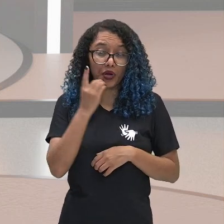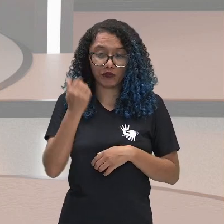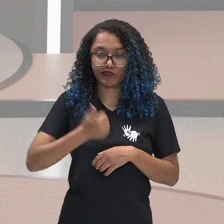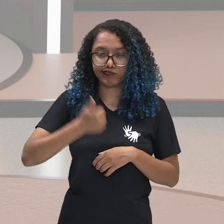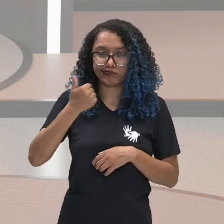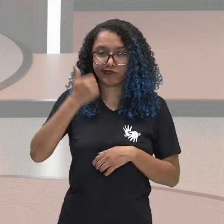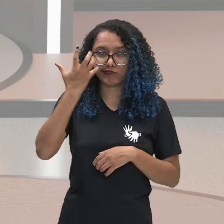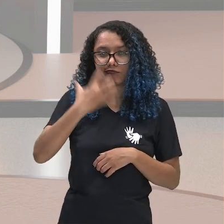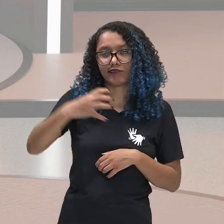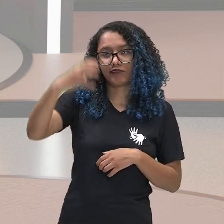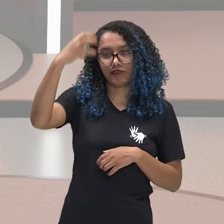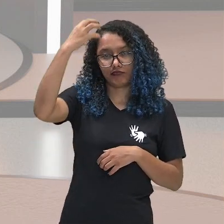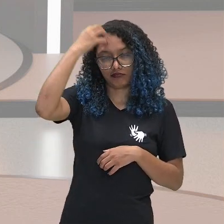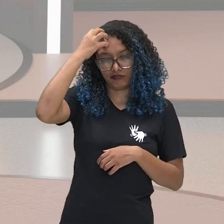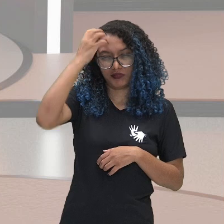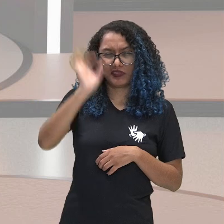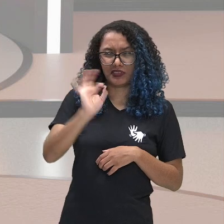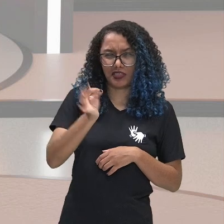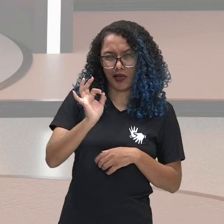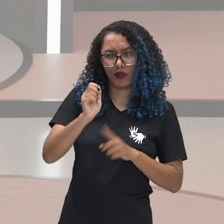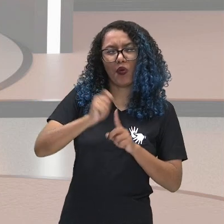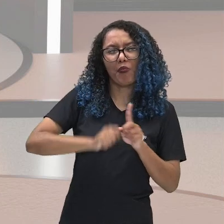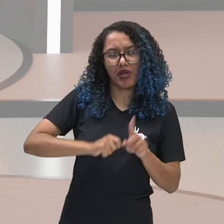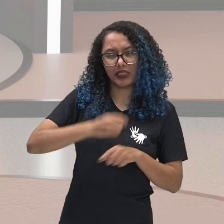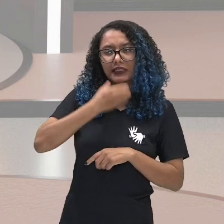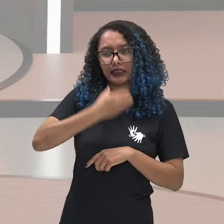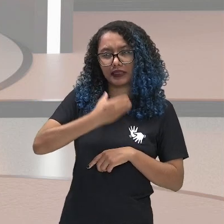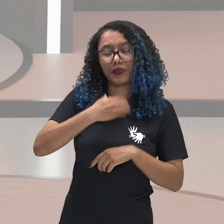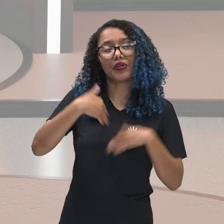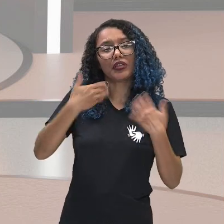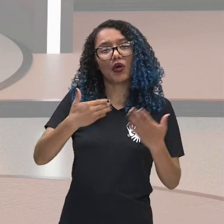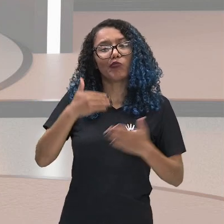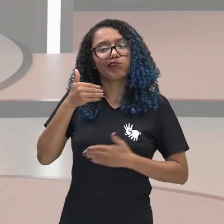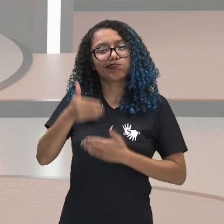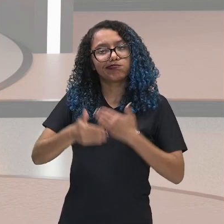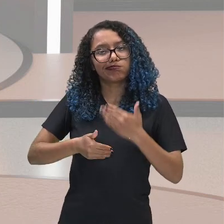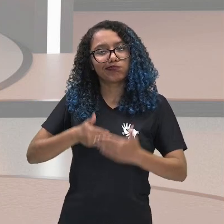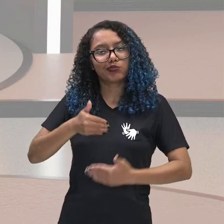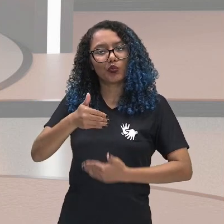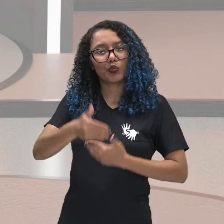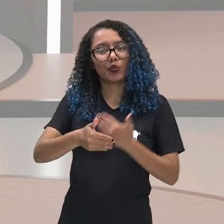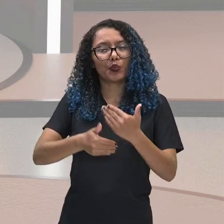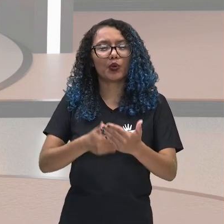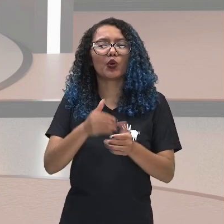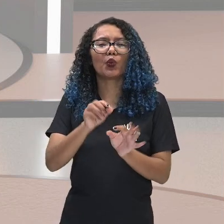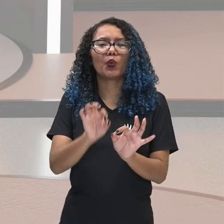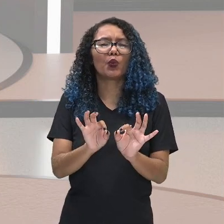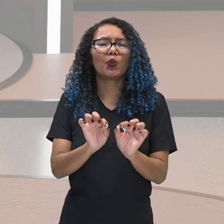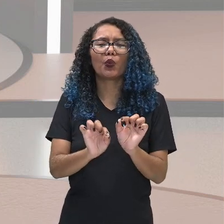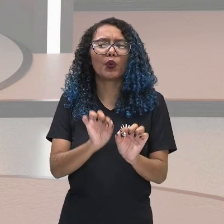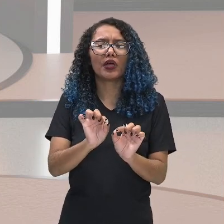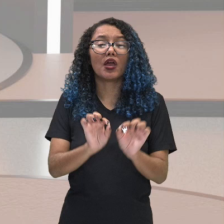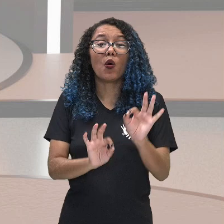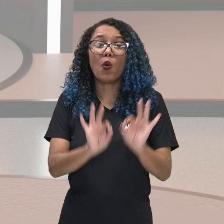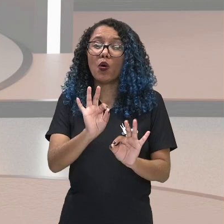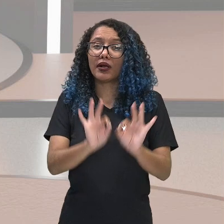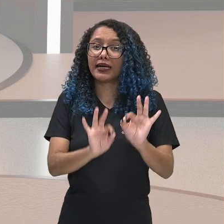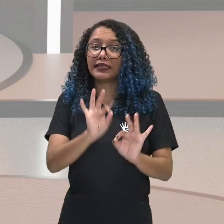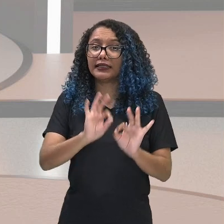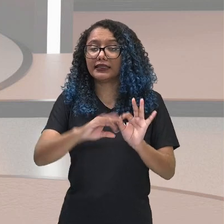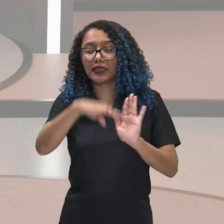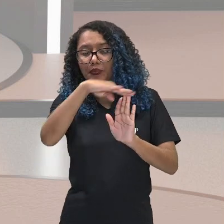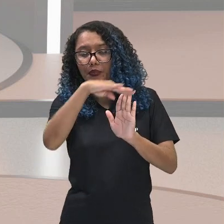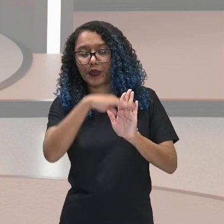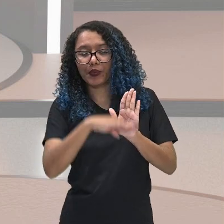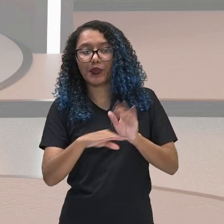em dezembro de 1822, ele vai começar a ter que fazer o quê? Uma Constituição. Afinal de